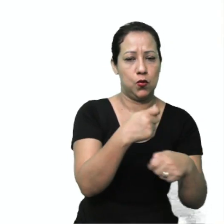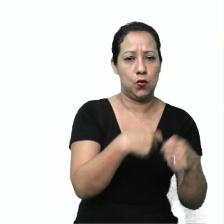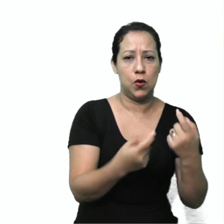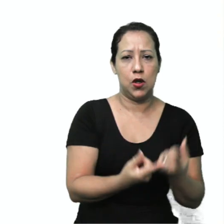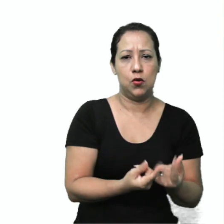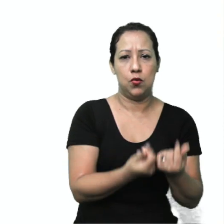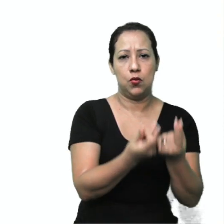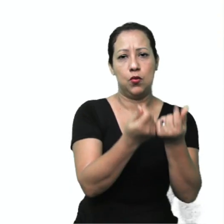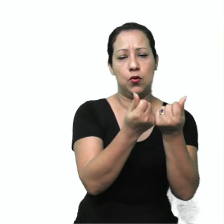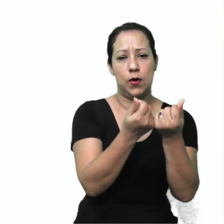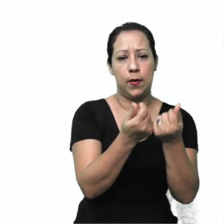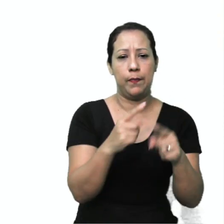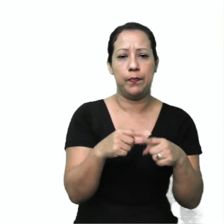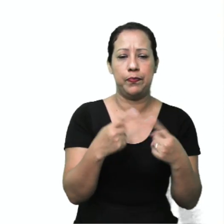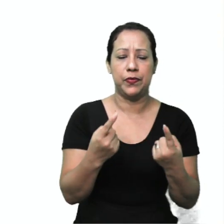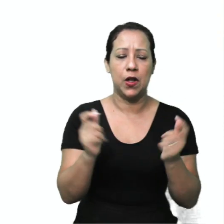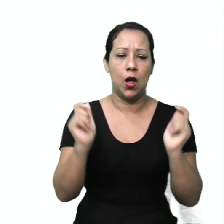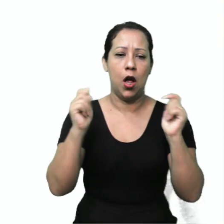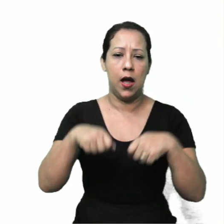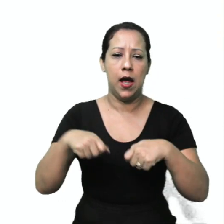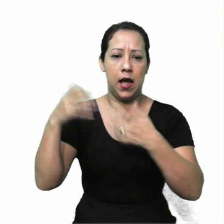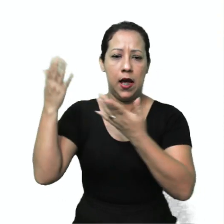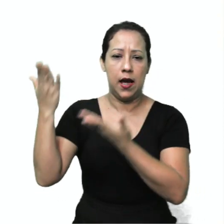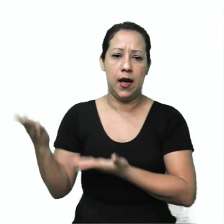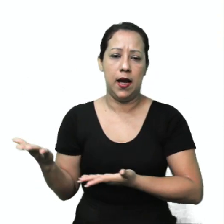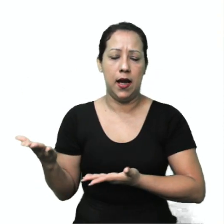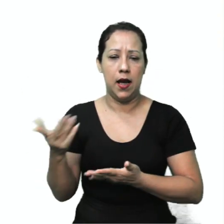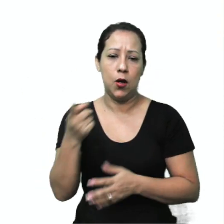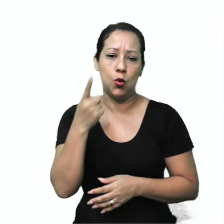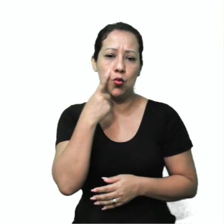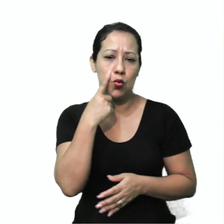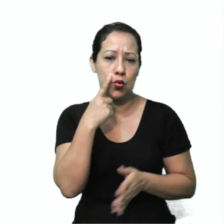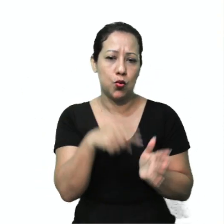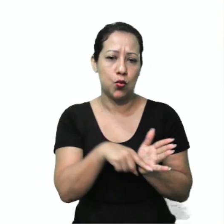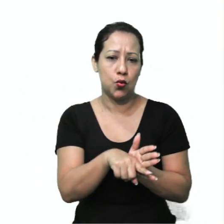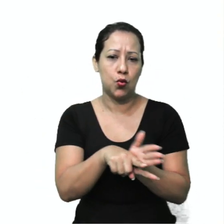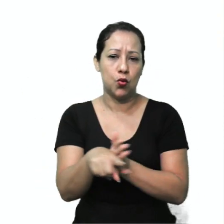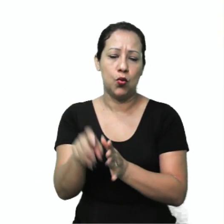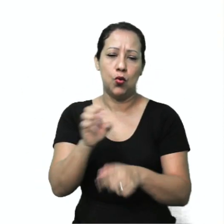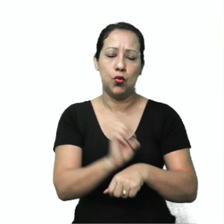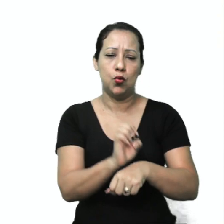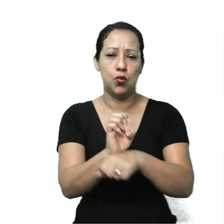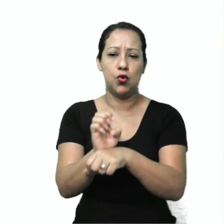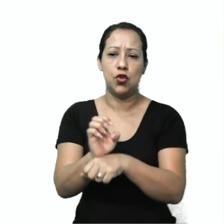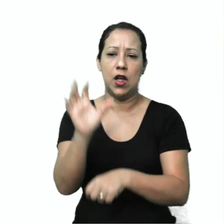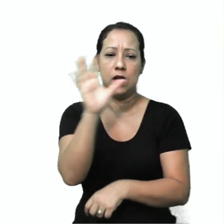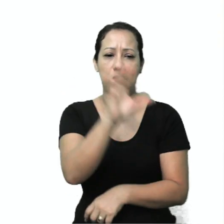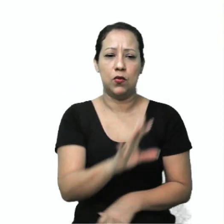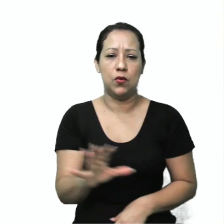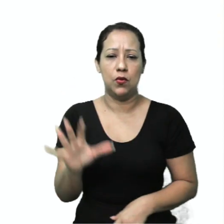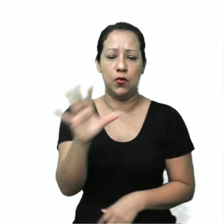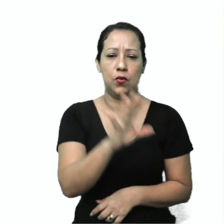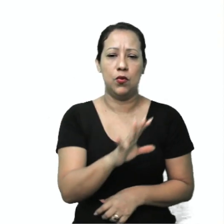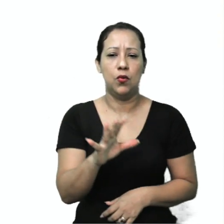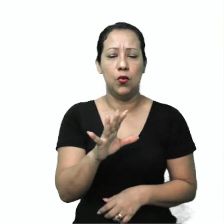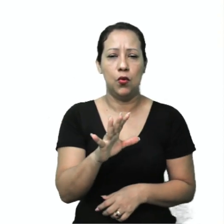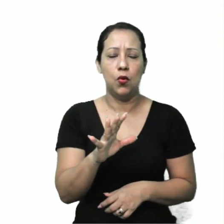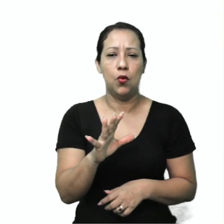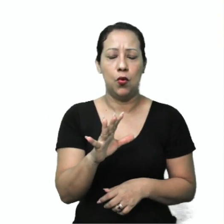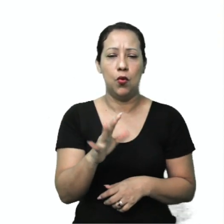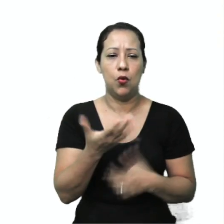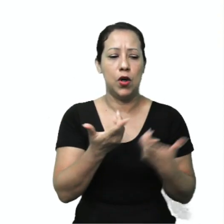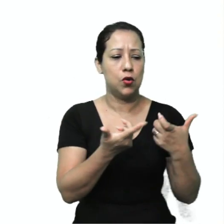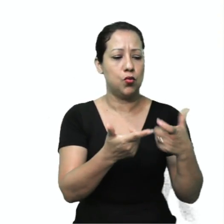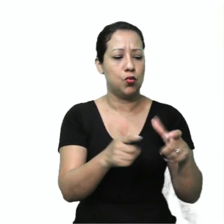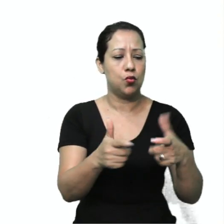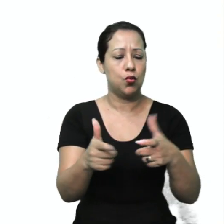Veja qual é a habilidade aí, analisar a ação dos Estados nacionais no que se refere à dinâmica dos fluxos populacionais e no enfrentamento de problemas